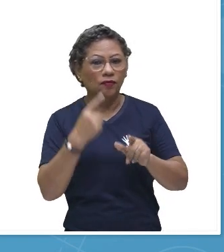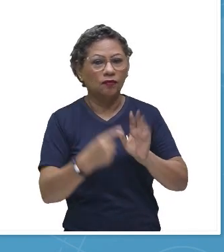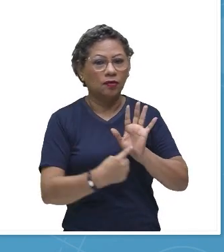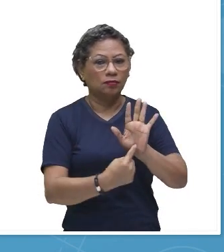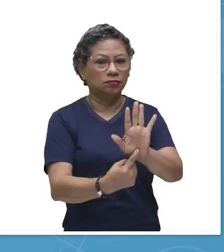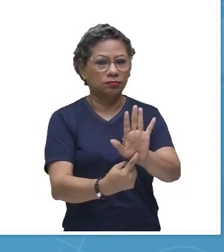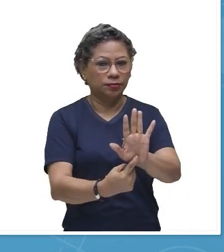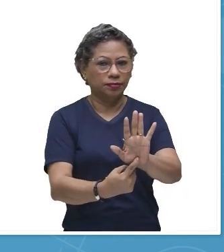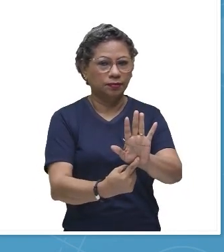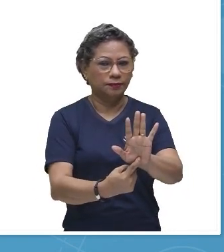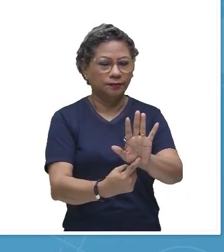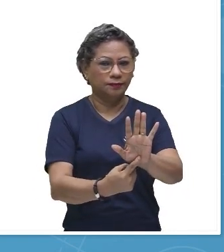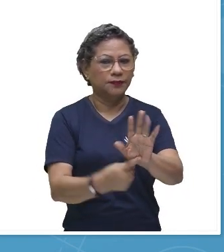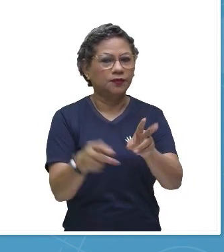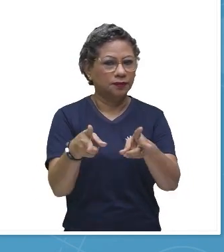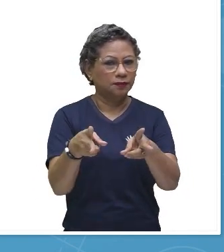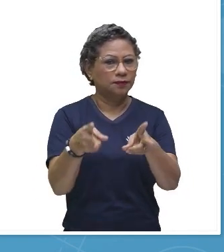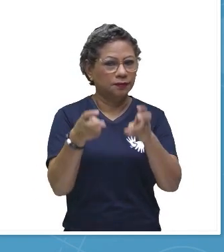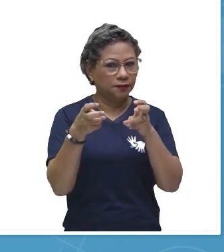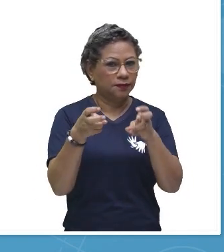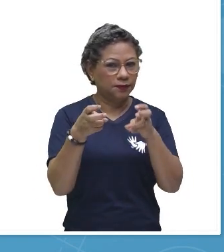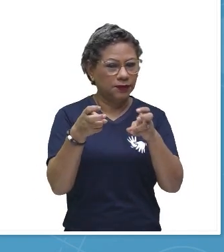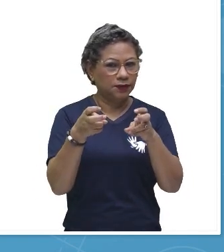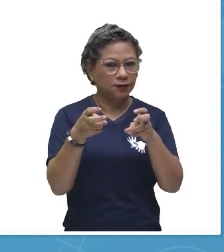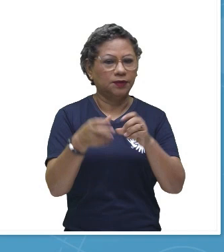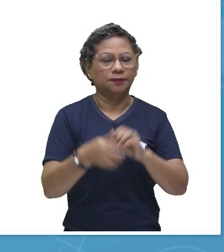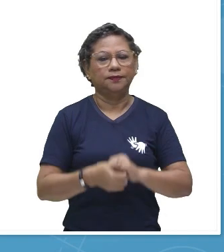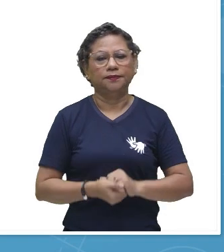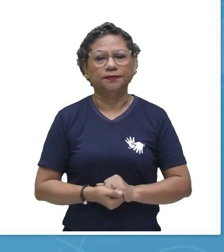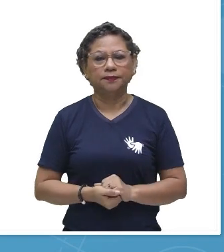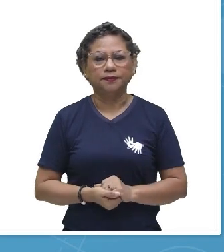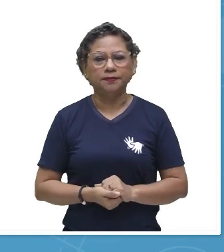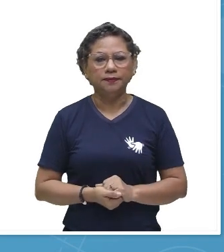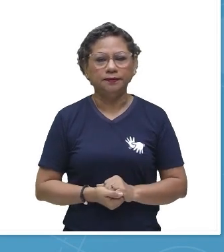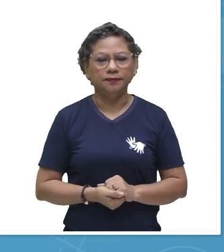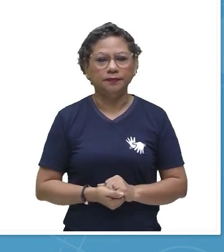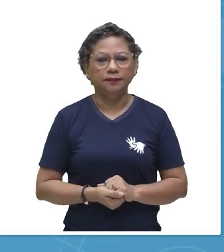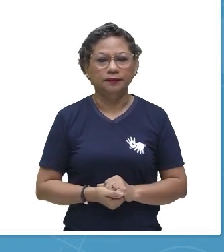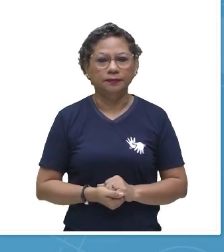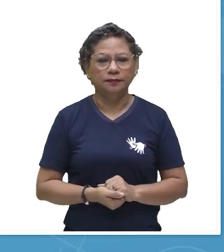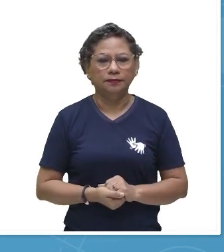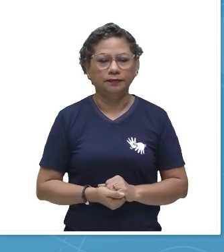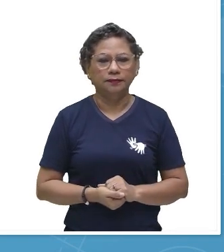vocês. Ó, a gente tem aqui a reta E.